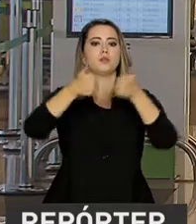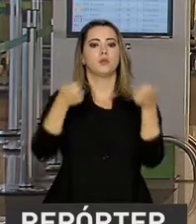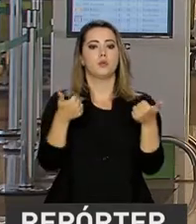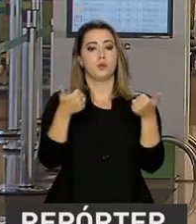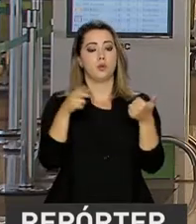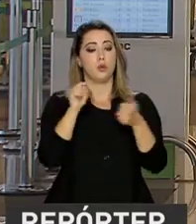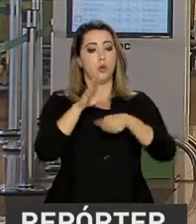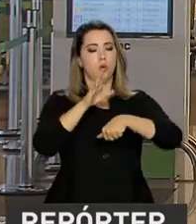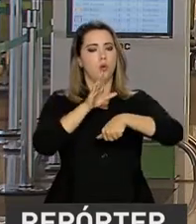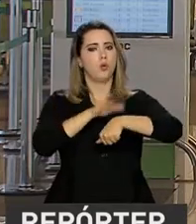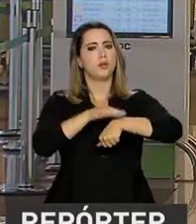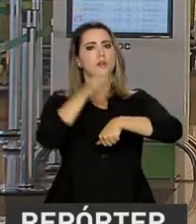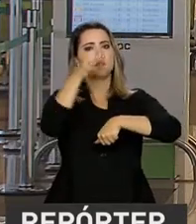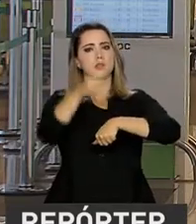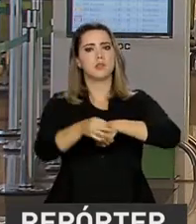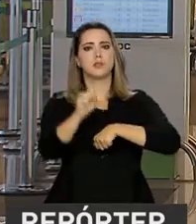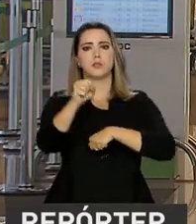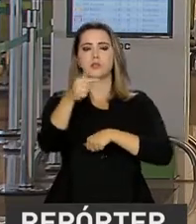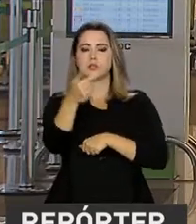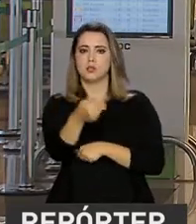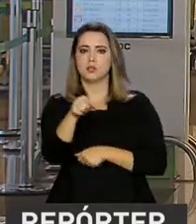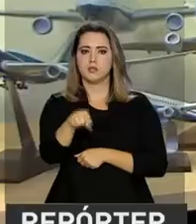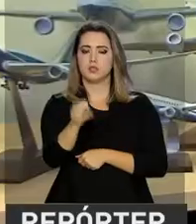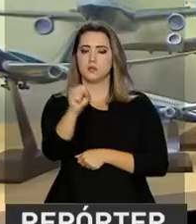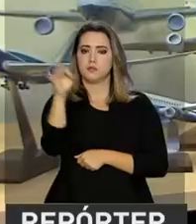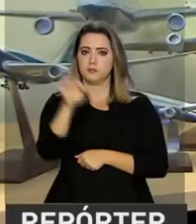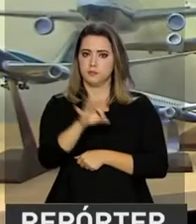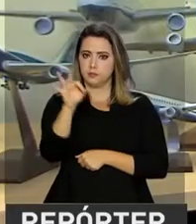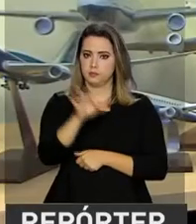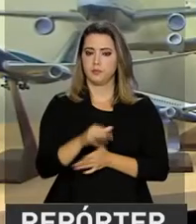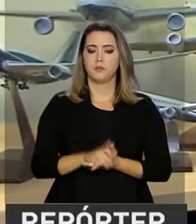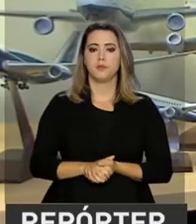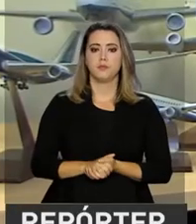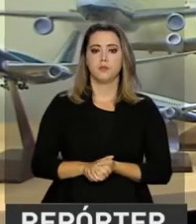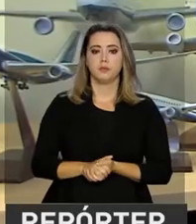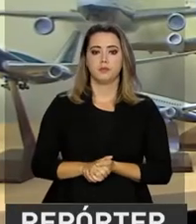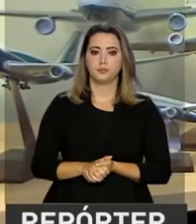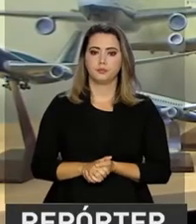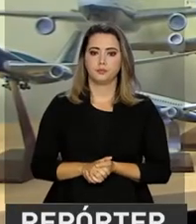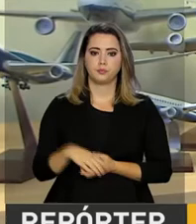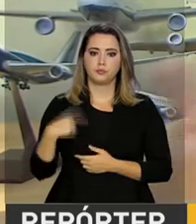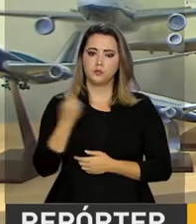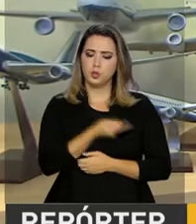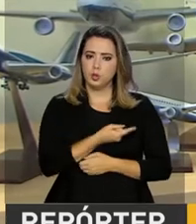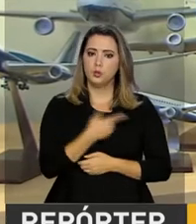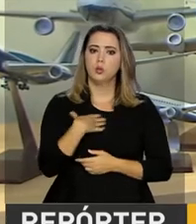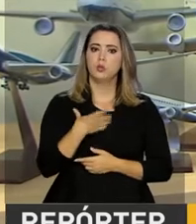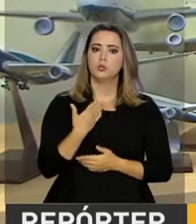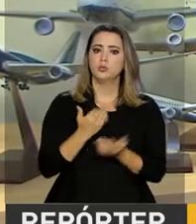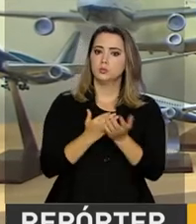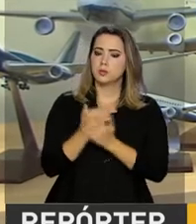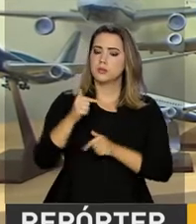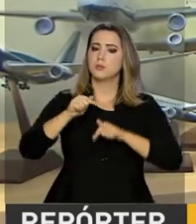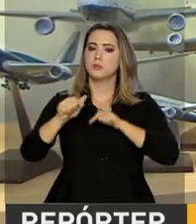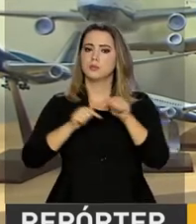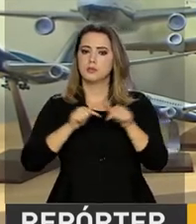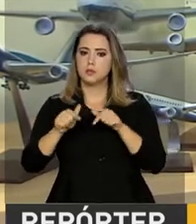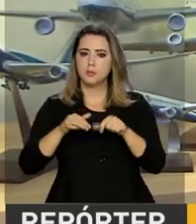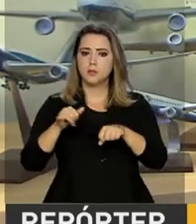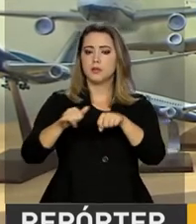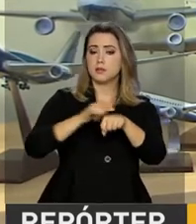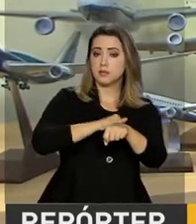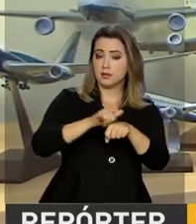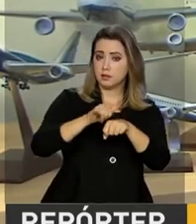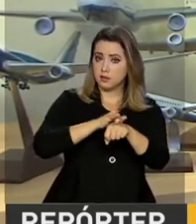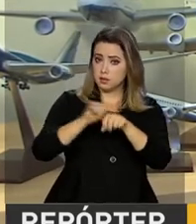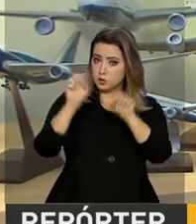índice de pontualidade de 87,8%. A partir do momento que nós fomos criando ferramentas de gestão do